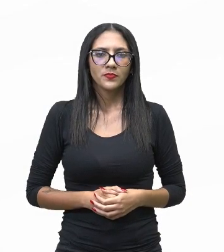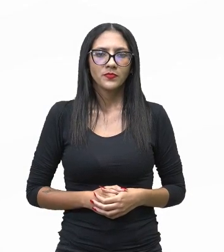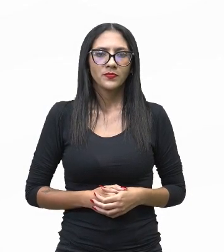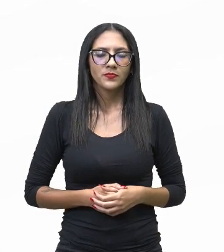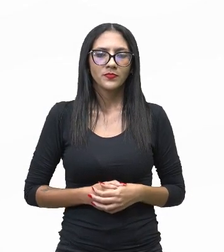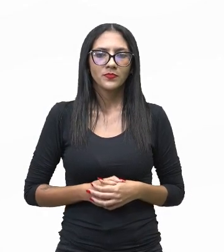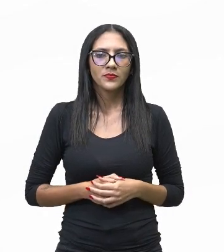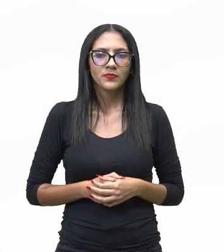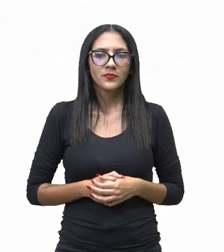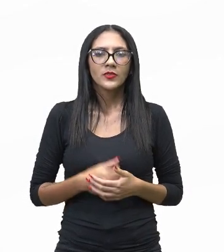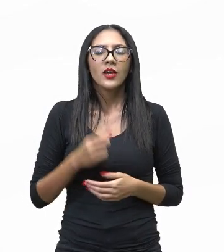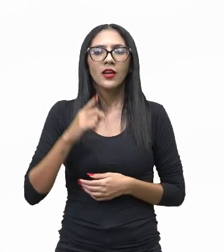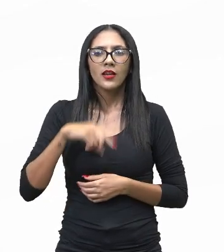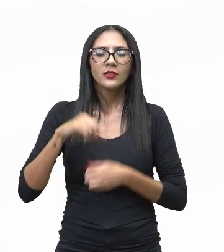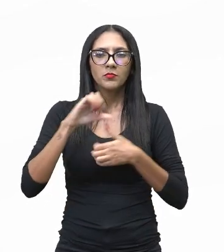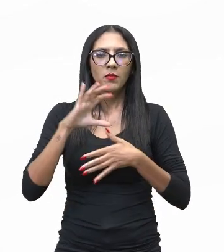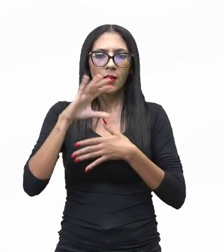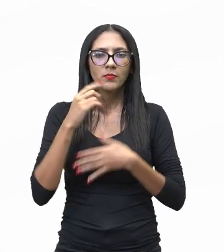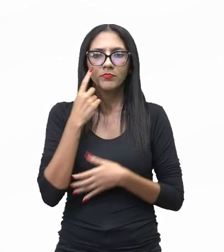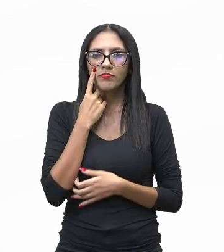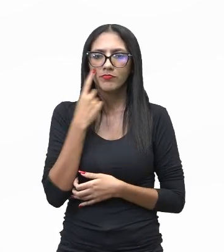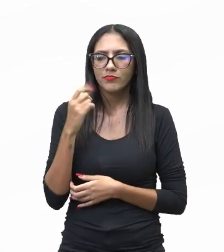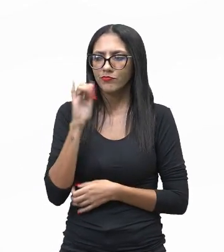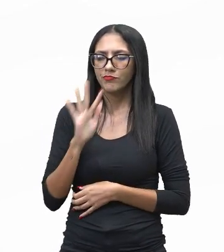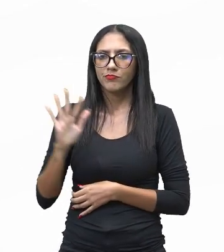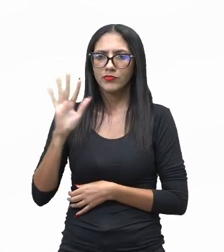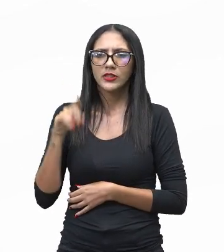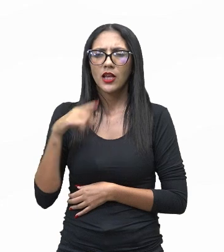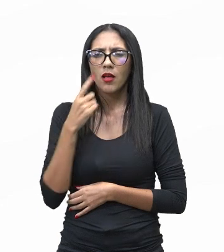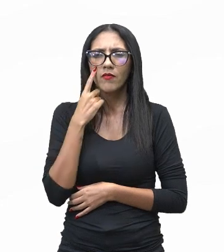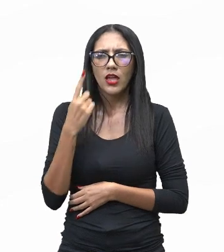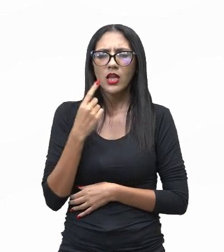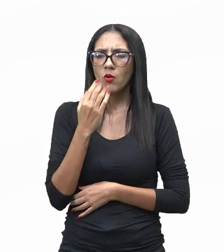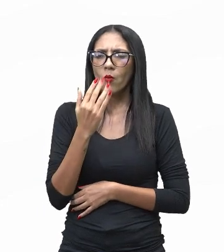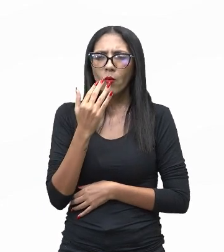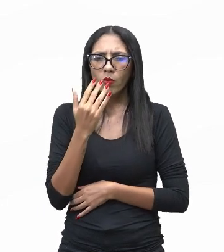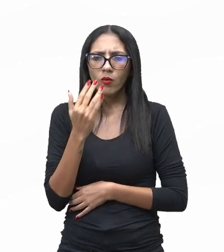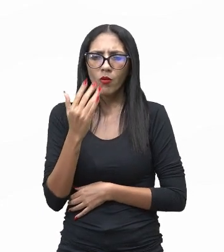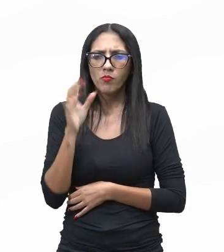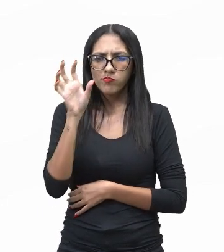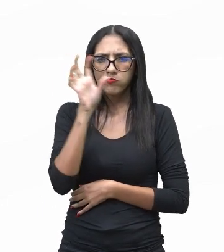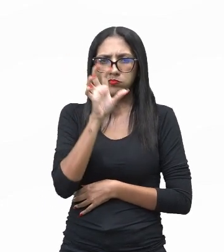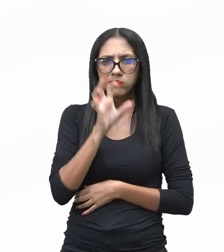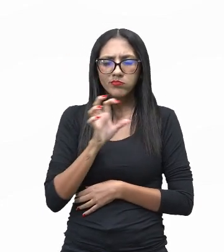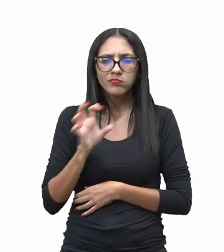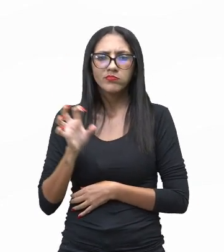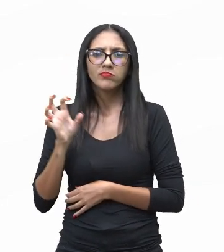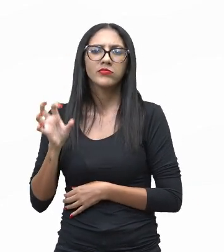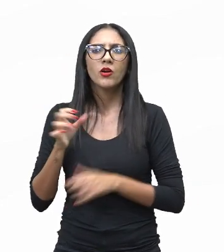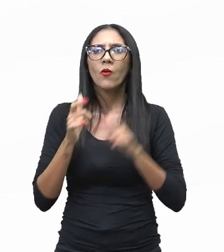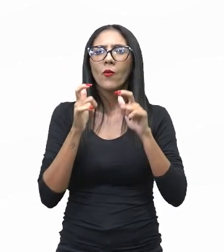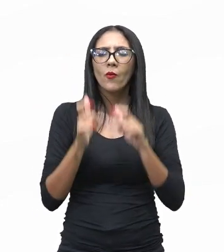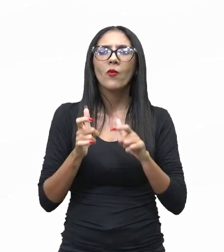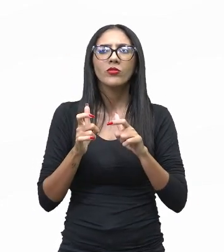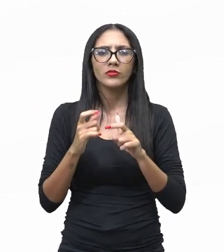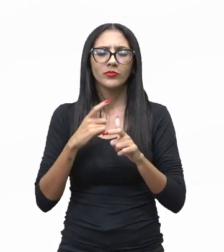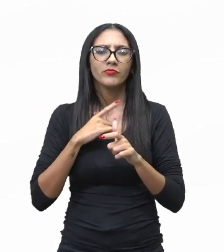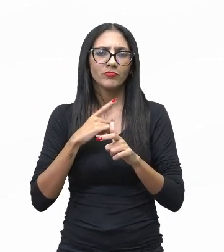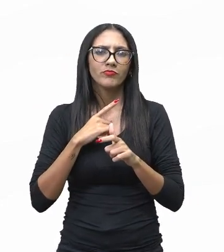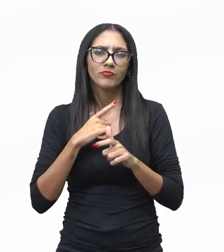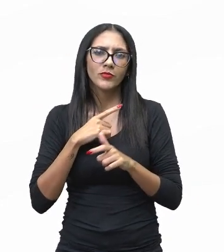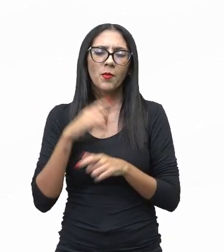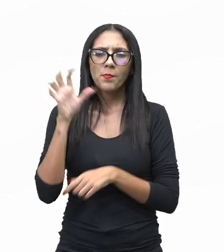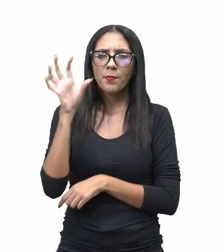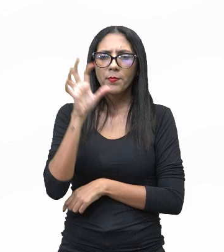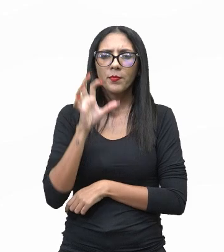mapa, pessoal, ele traz aí em coloridinho aí, exatamente esses polos de produção mineral.